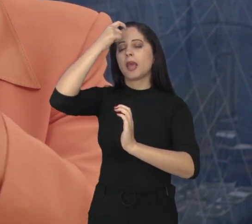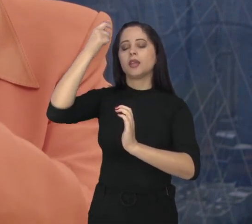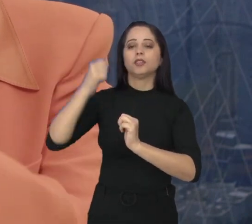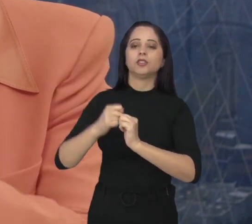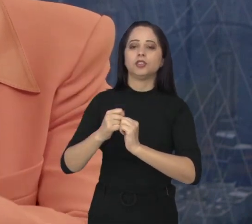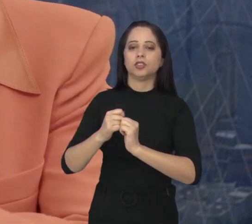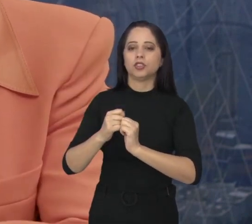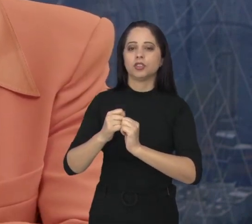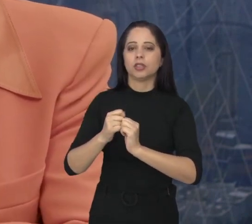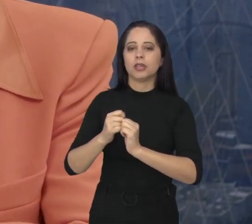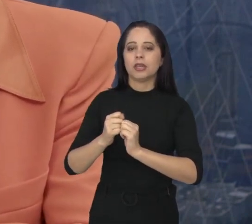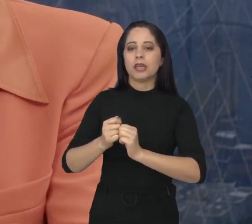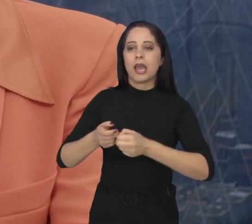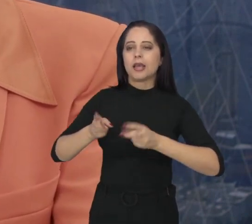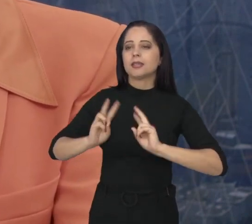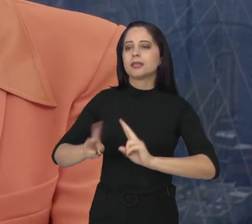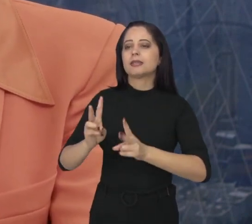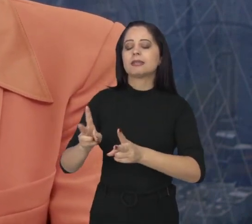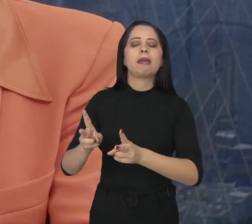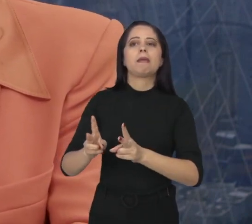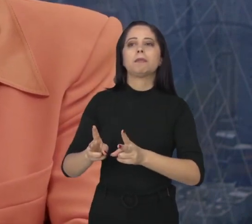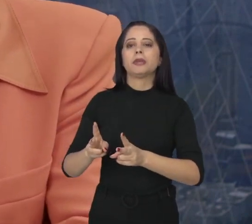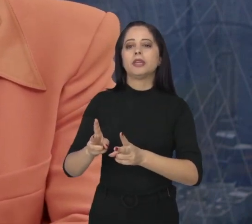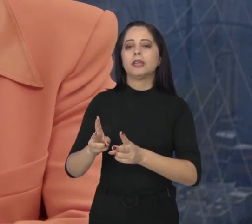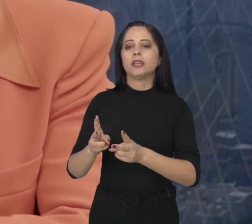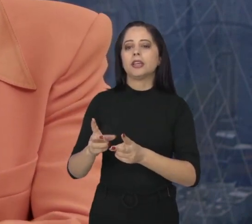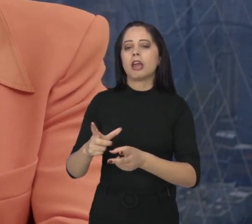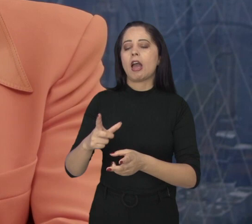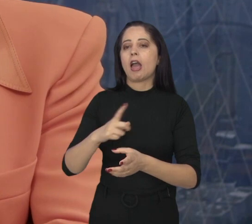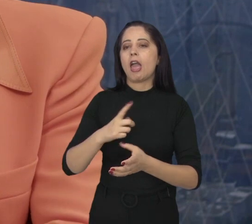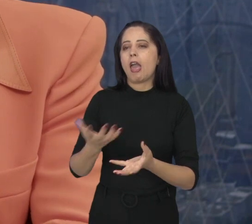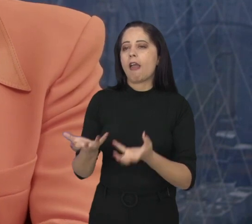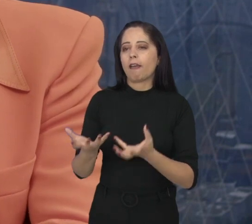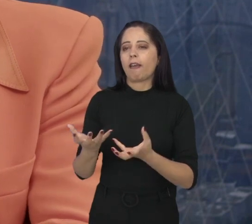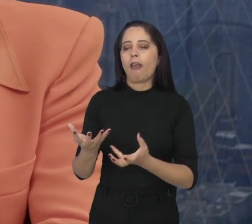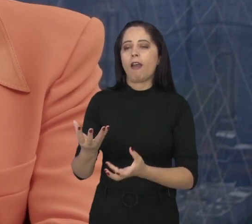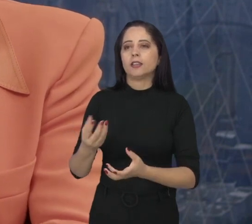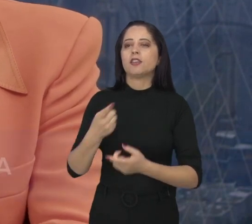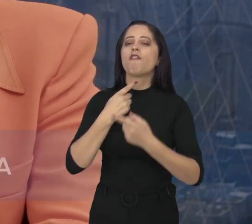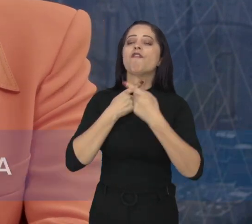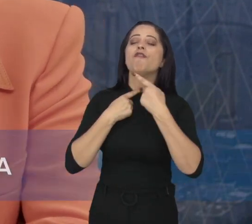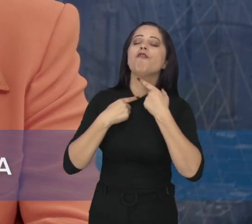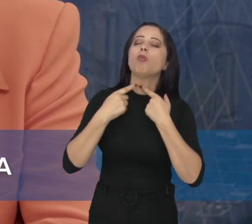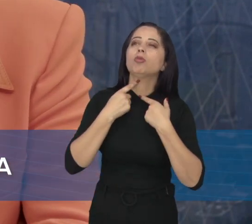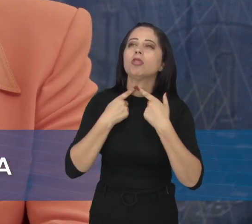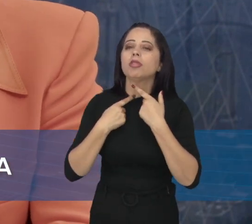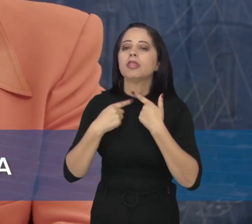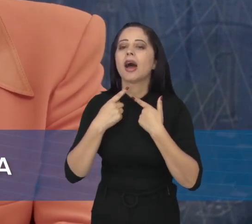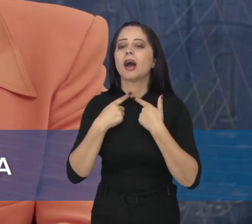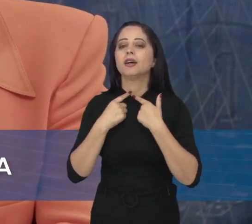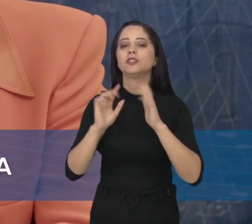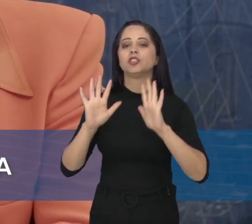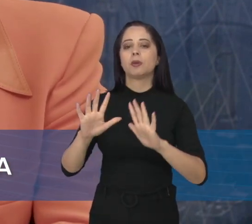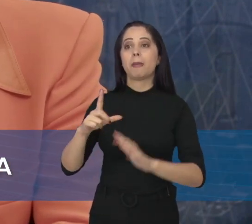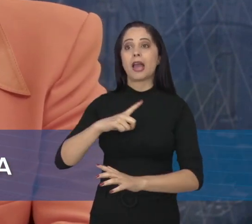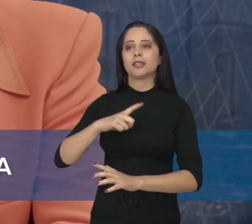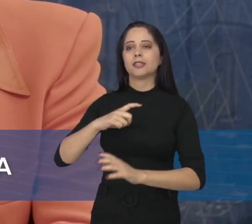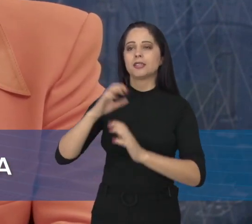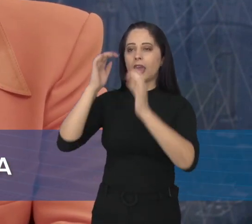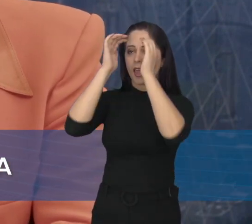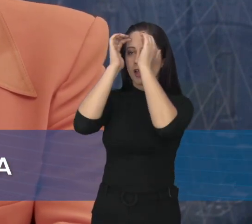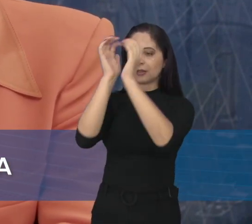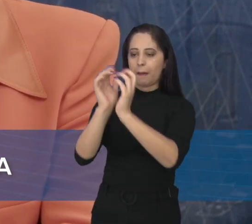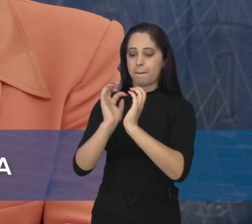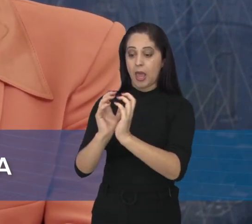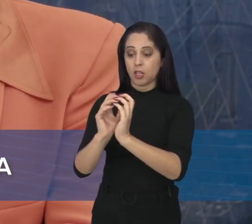digamos que classifica os desejos, né, e também as posturas que a gente tem diante da vida, o ser humano tem um lugar de inteligência